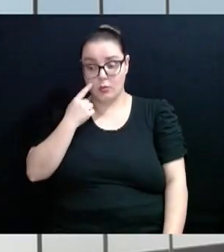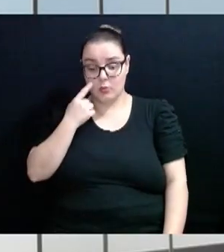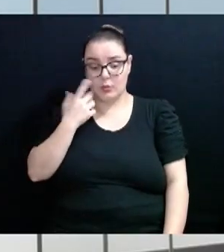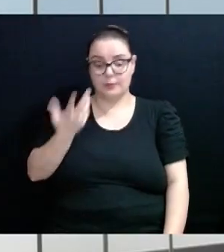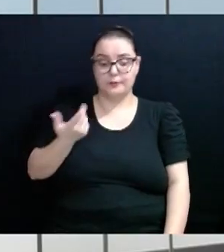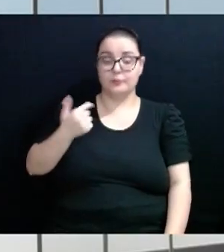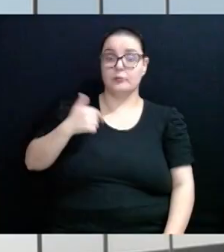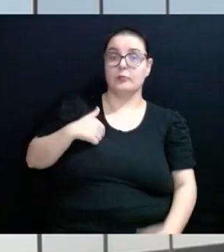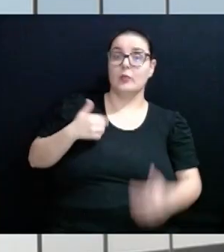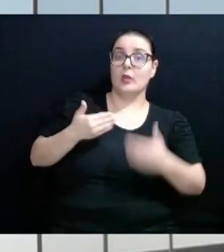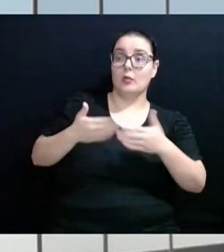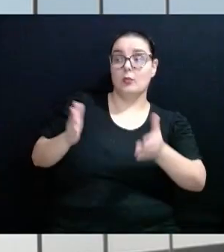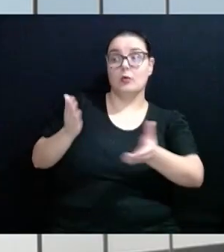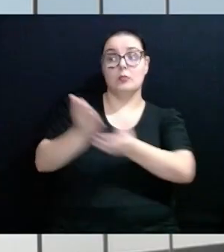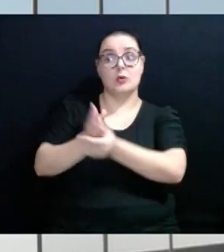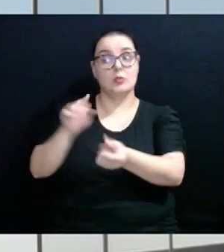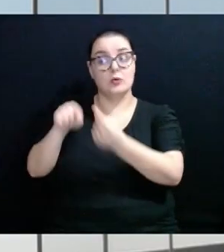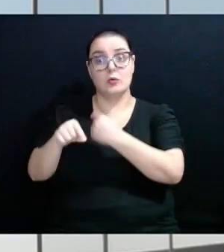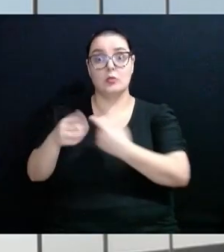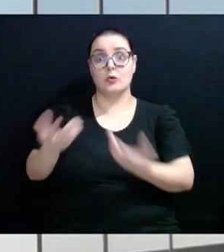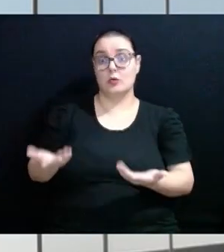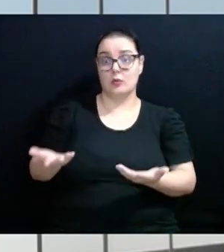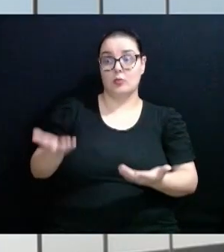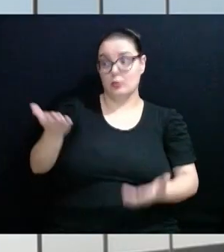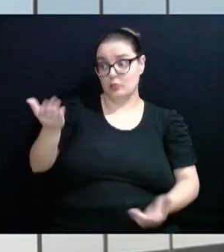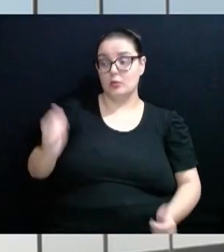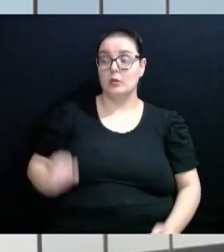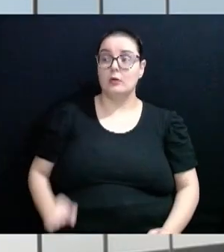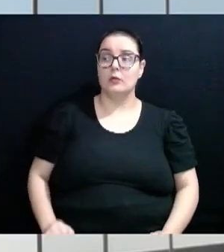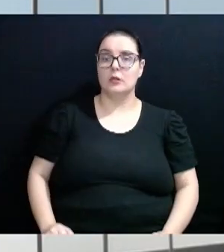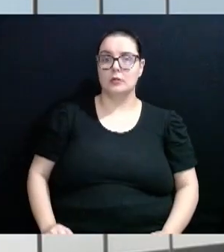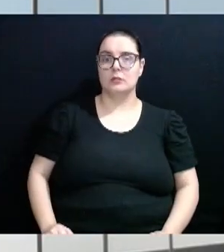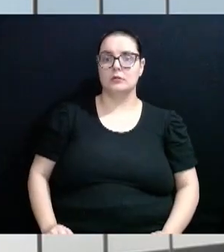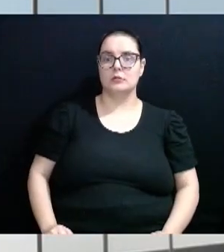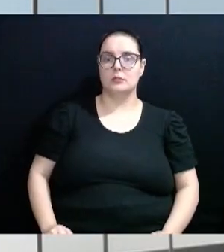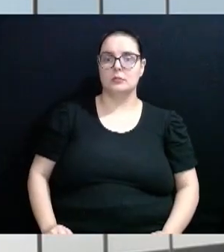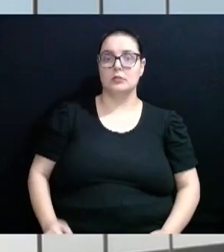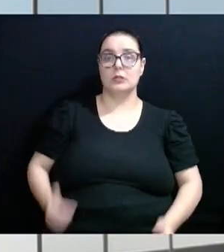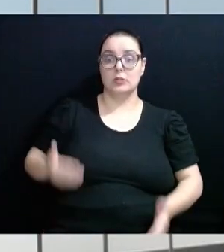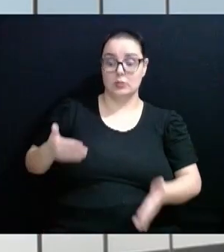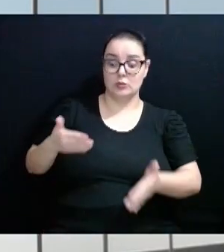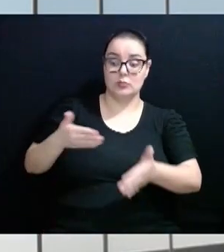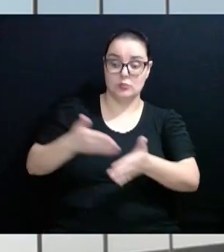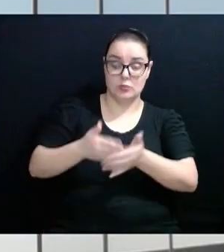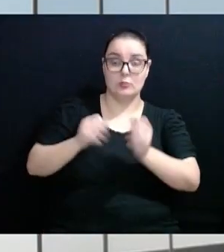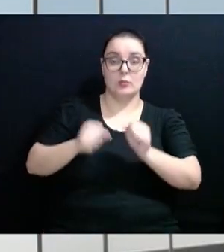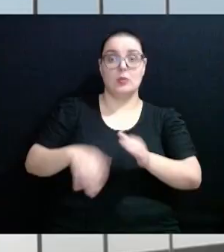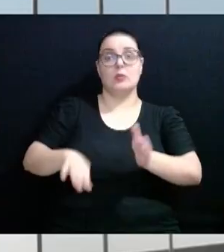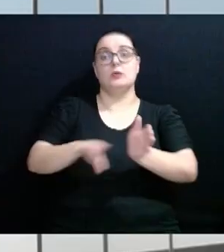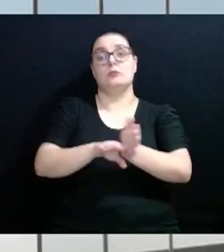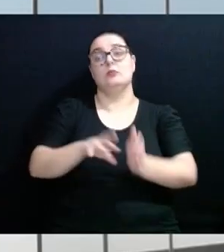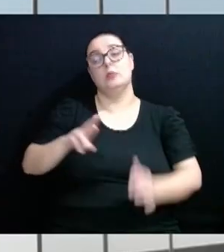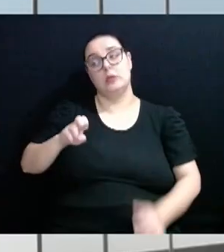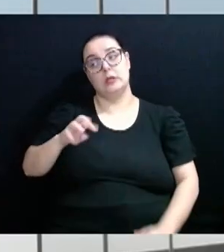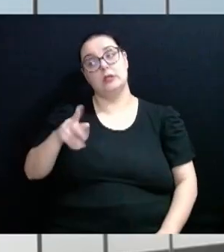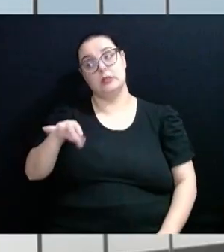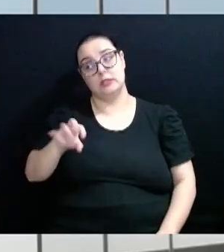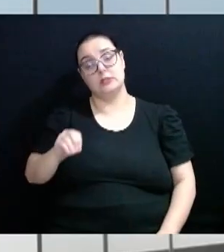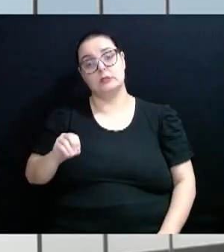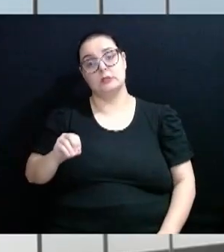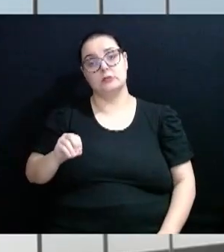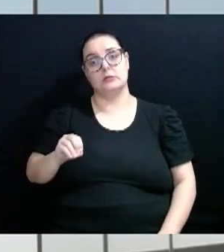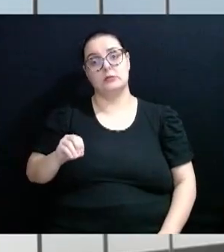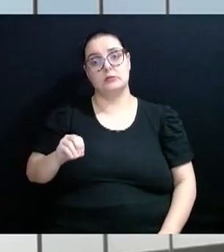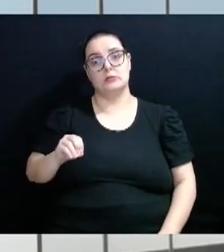um processo contra você, né, que no limite pode chegar a uma retaliação. Mas eu não quero